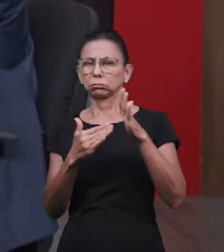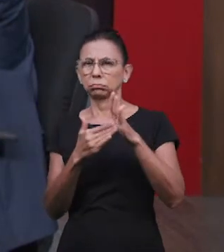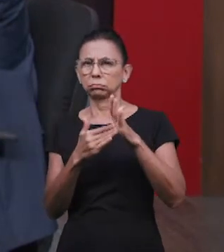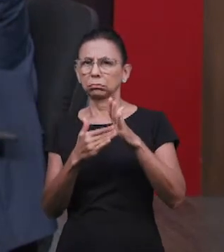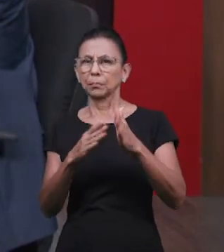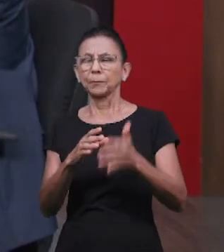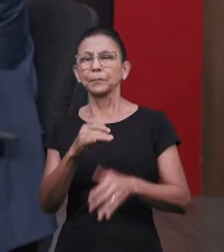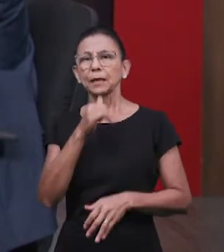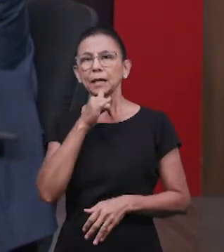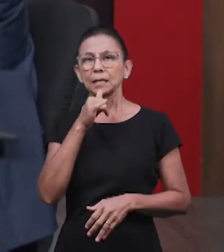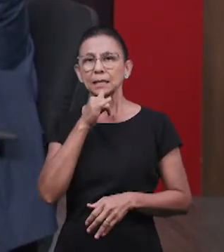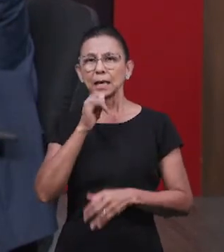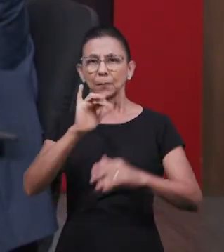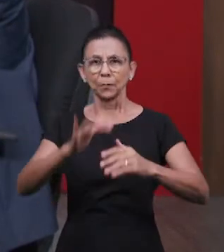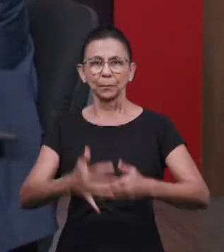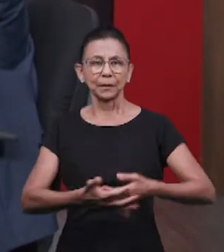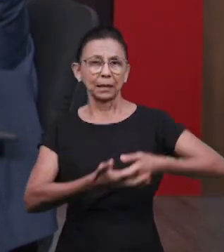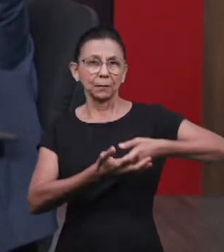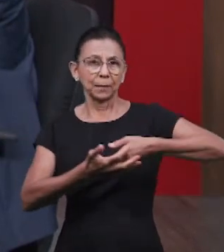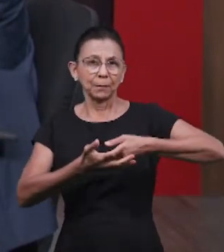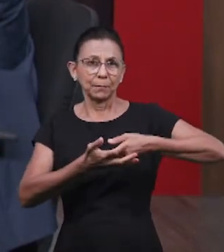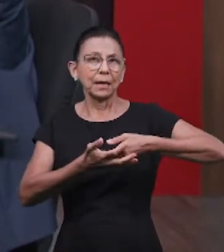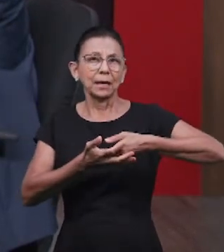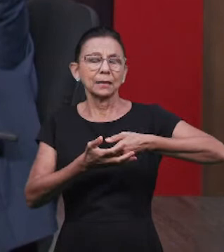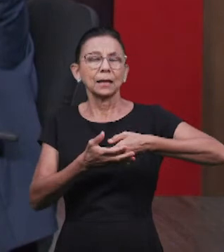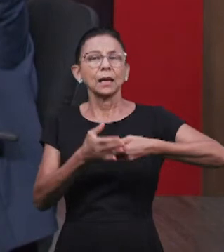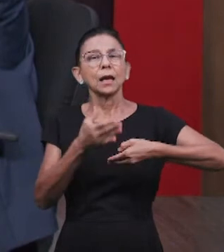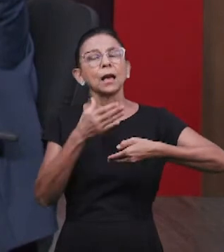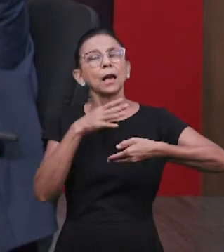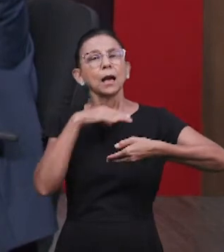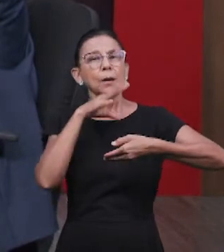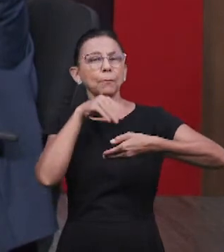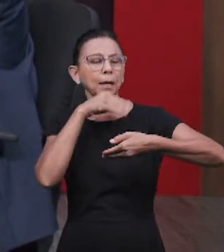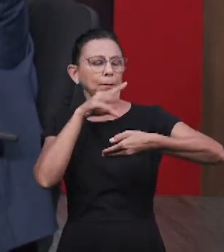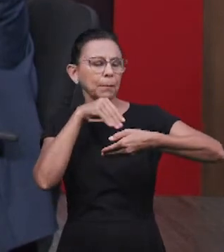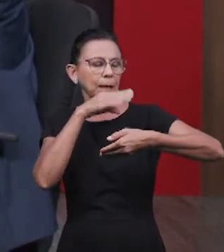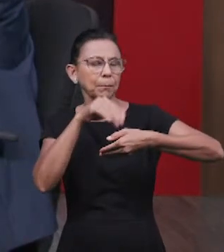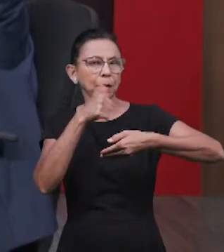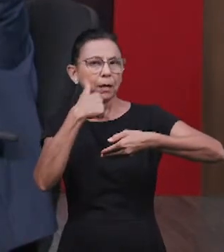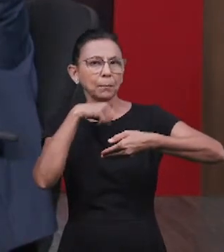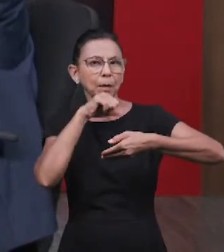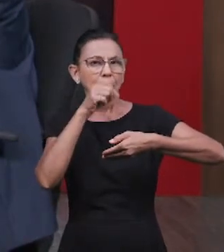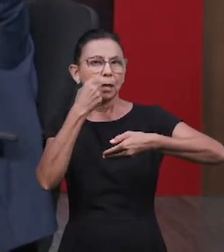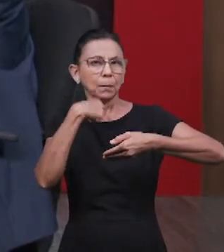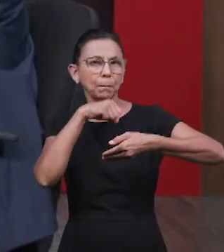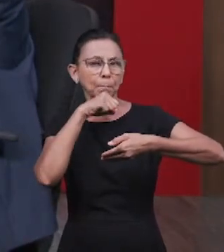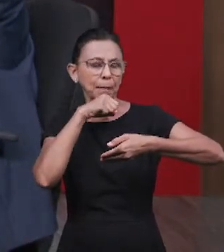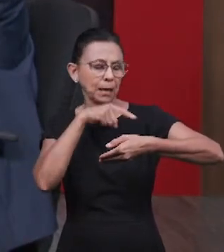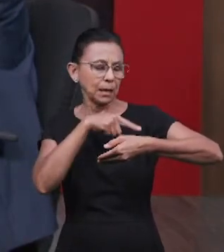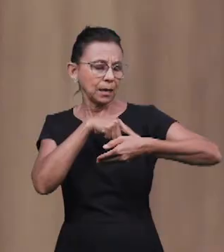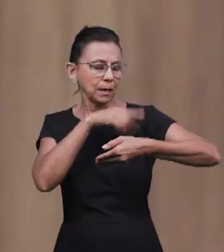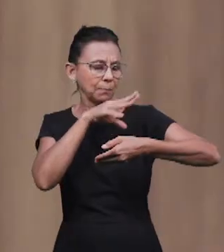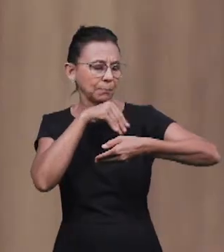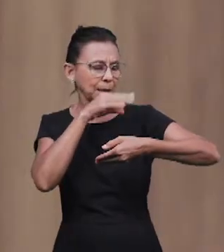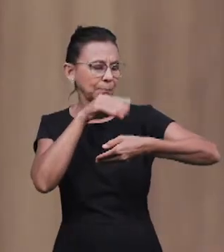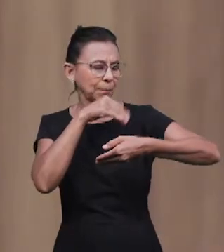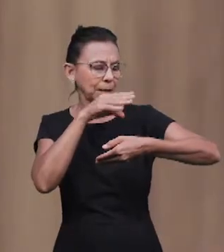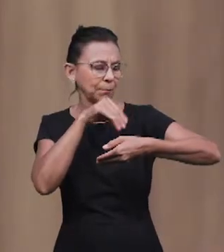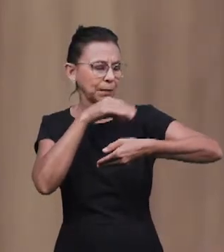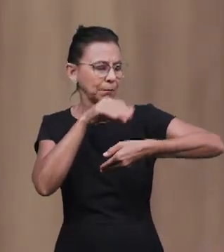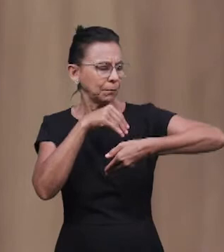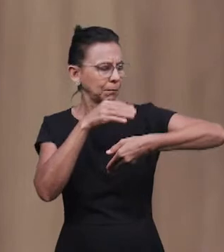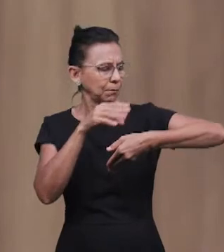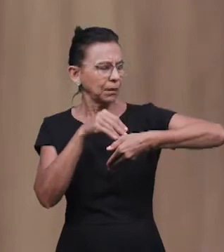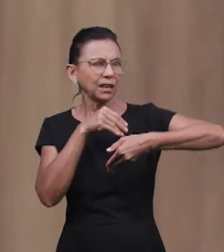vão dialogando com os bebês, né? Utilizando dessa interação entre pai e filho, e de repente o bebê